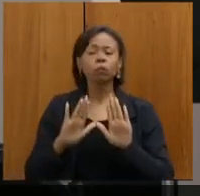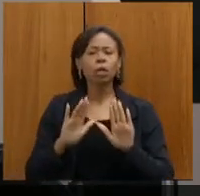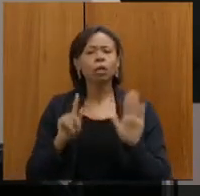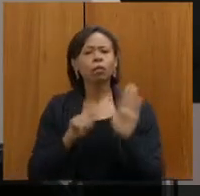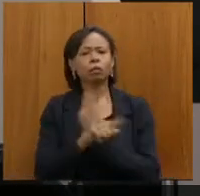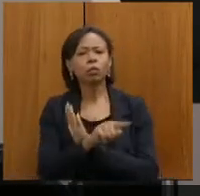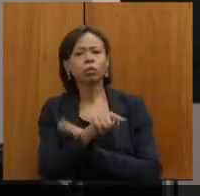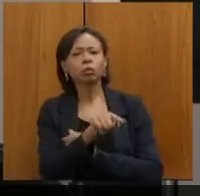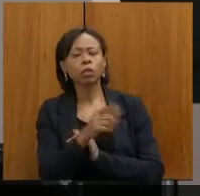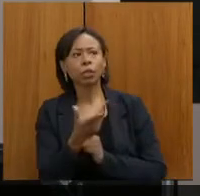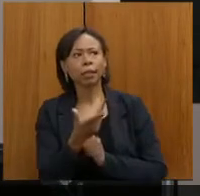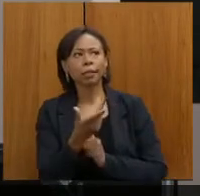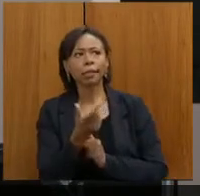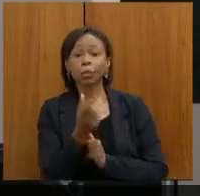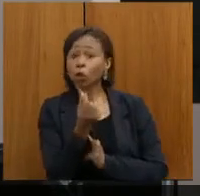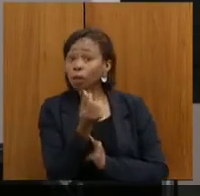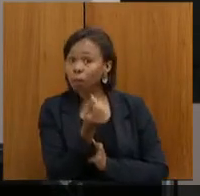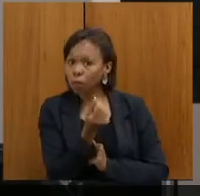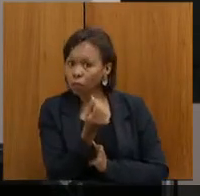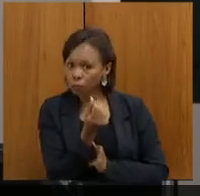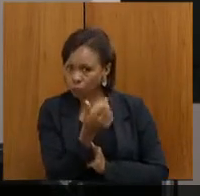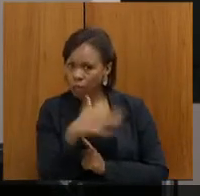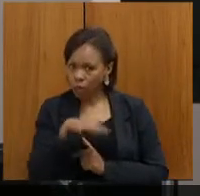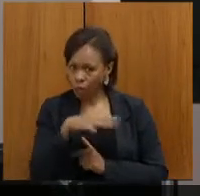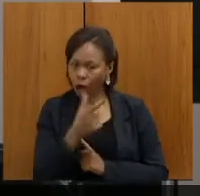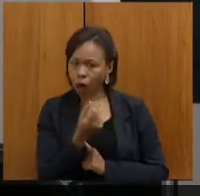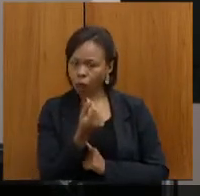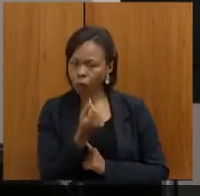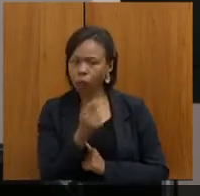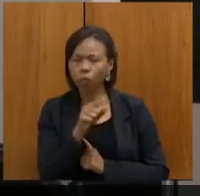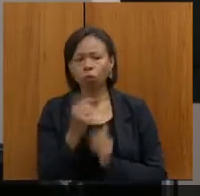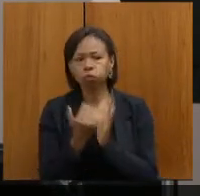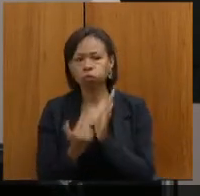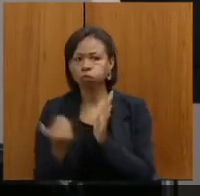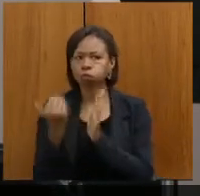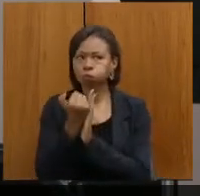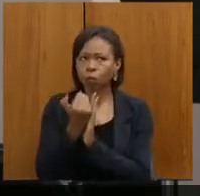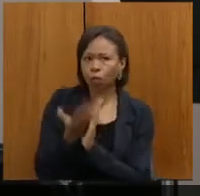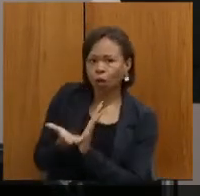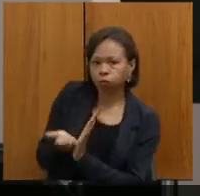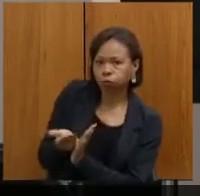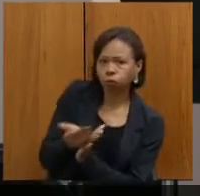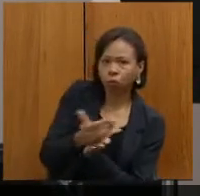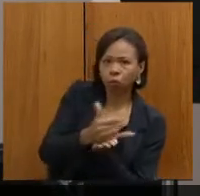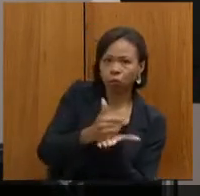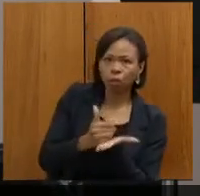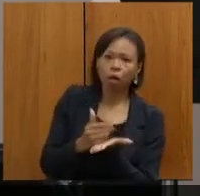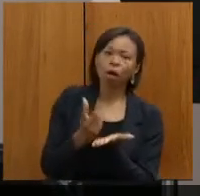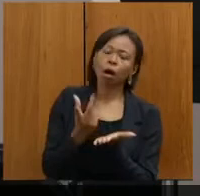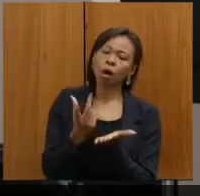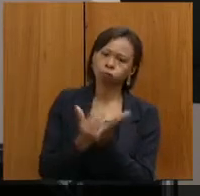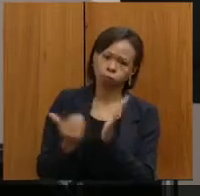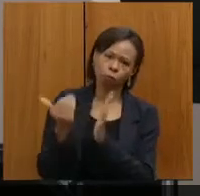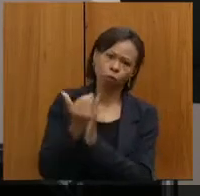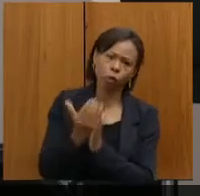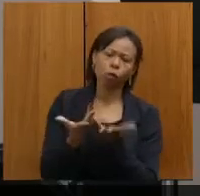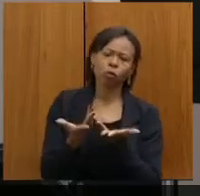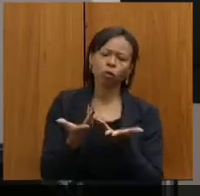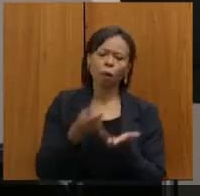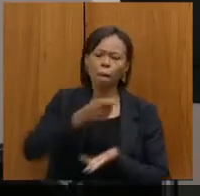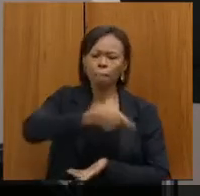excelência' Tecnicamente em termos financeiros com esse aumento de arrecadação tendo colocado a casa em dia